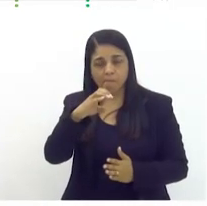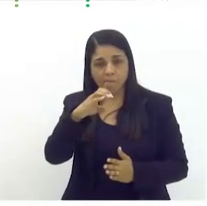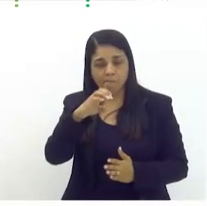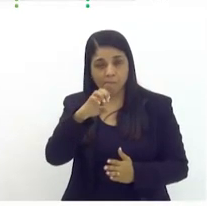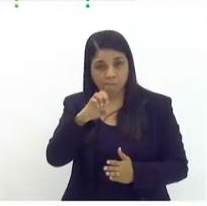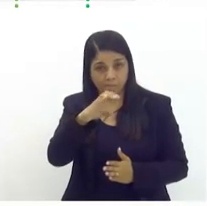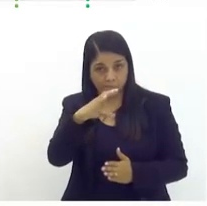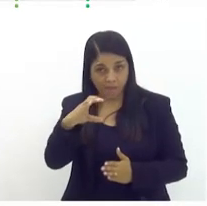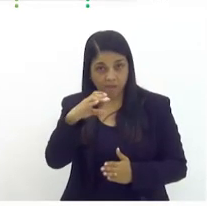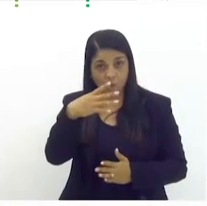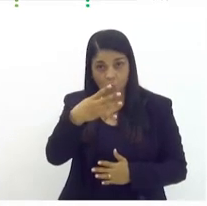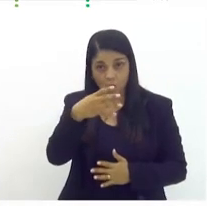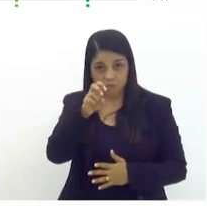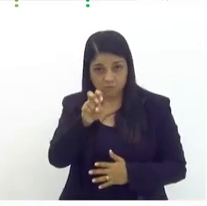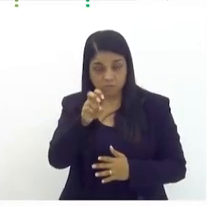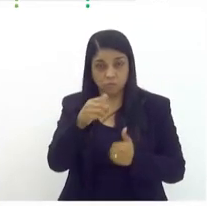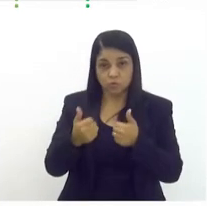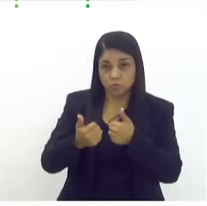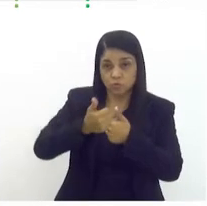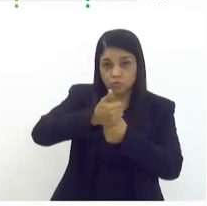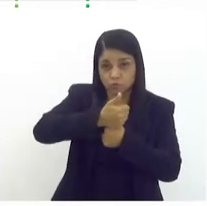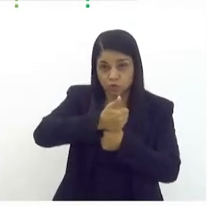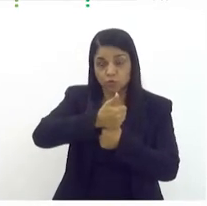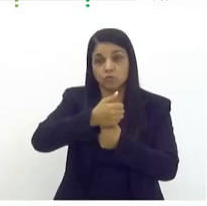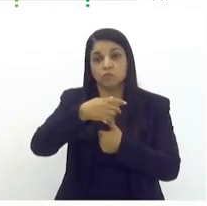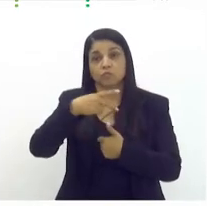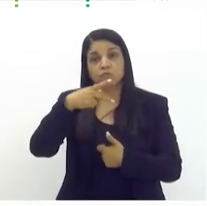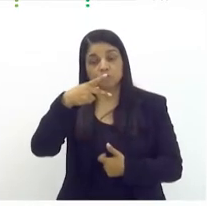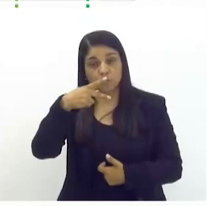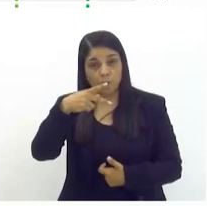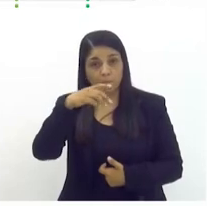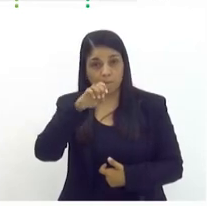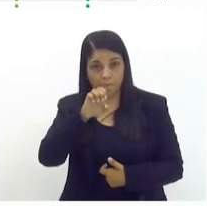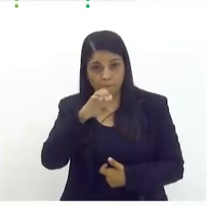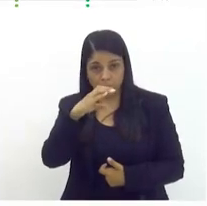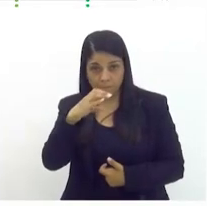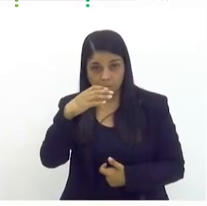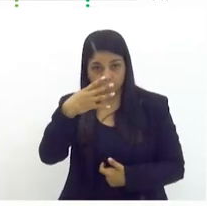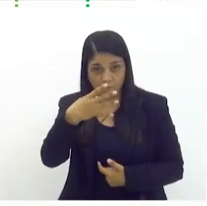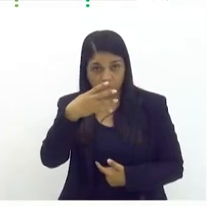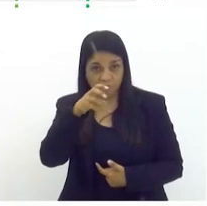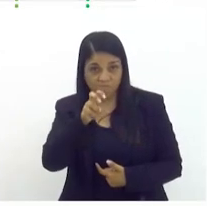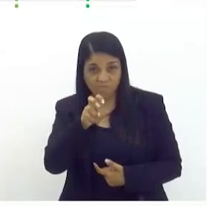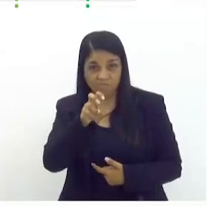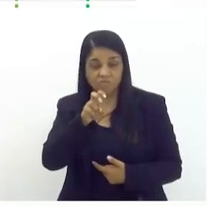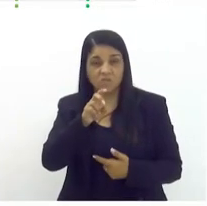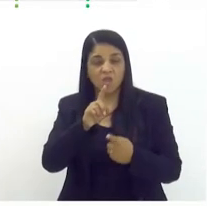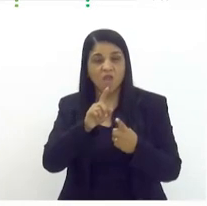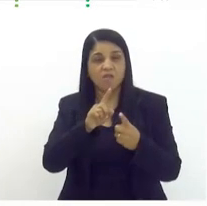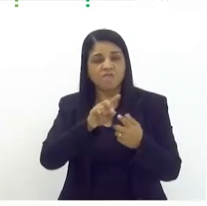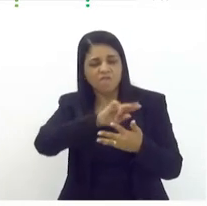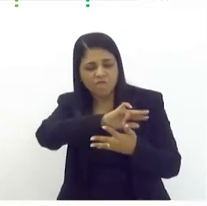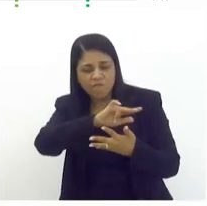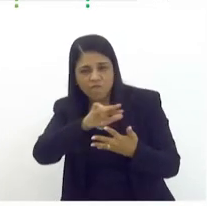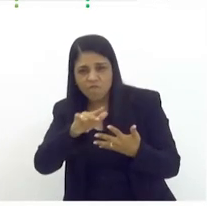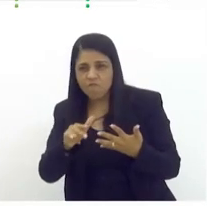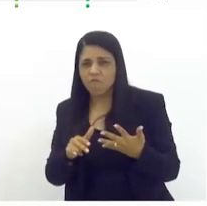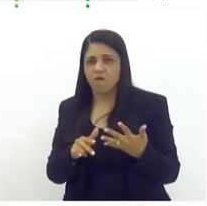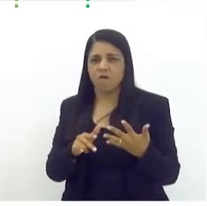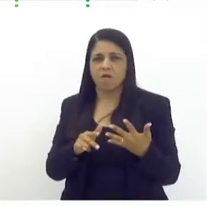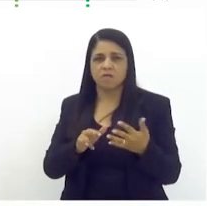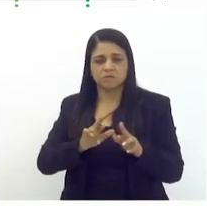e do substitutivo da PEC 45 sobre as variações das